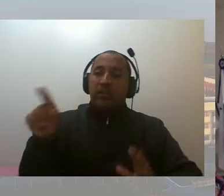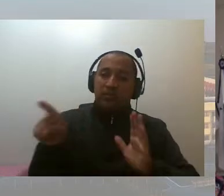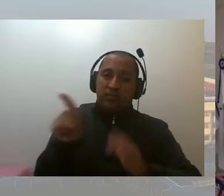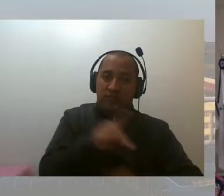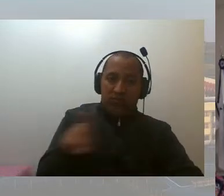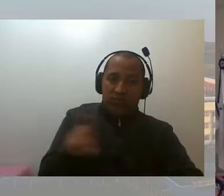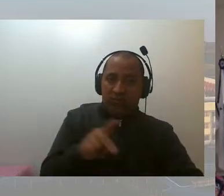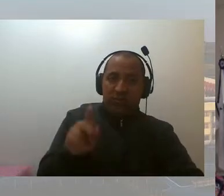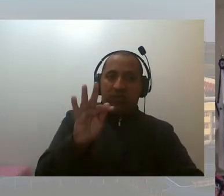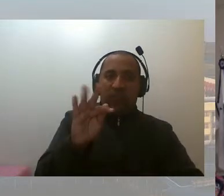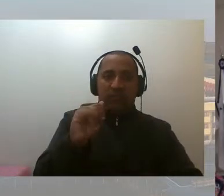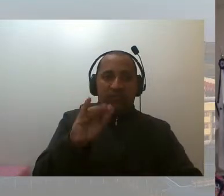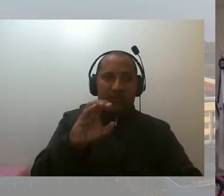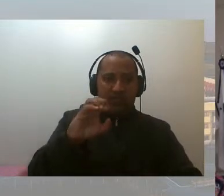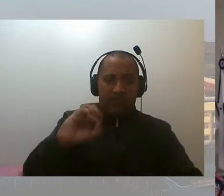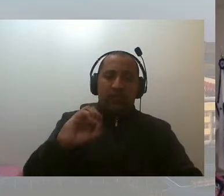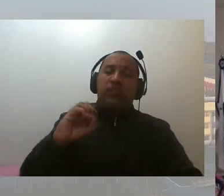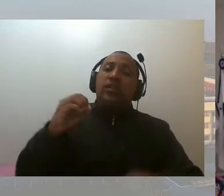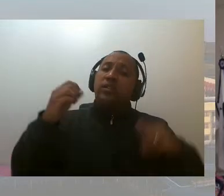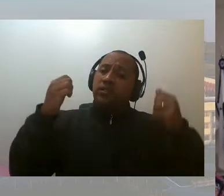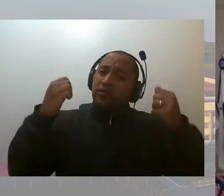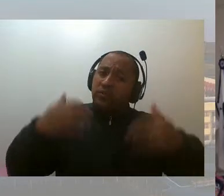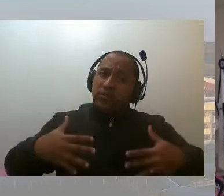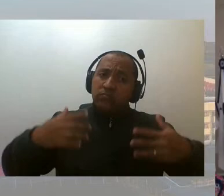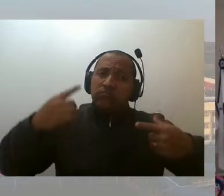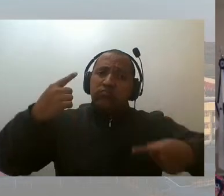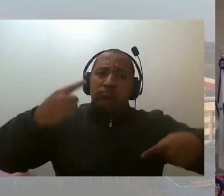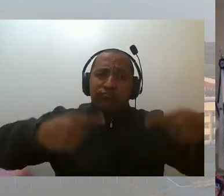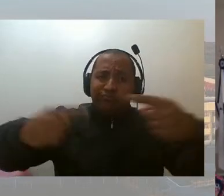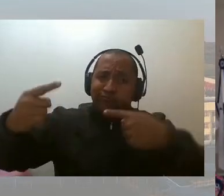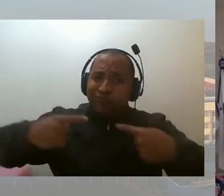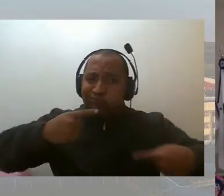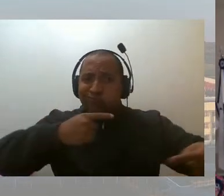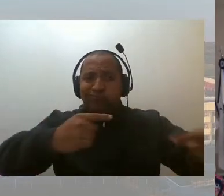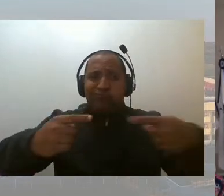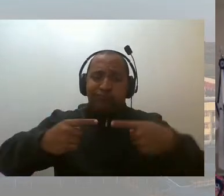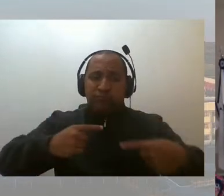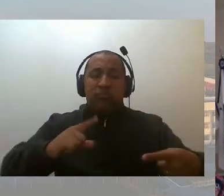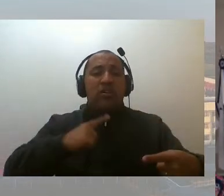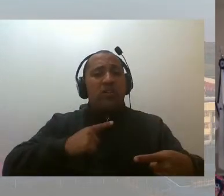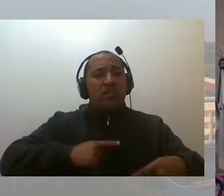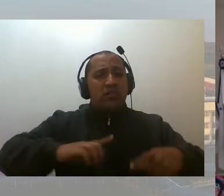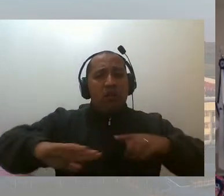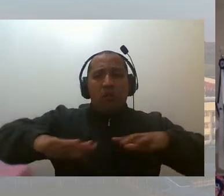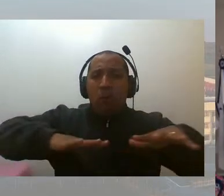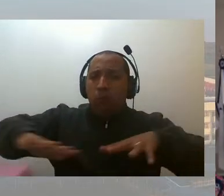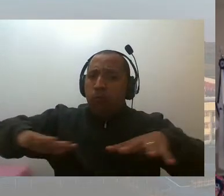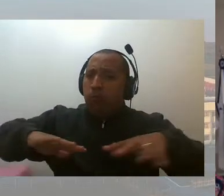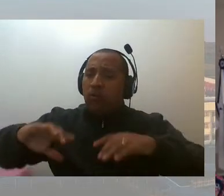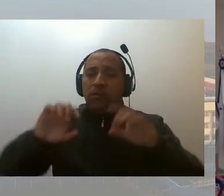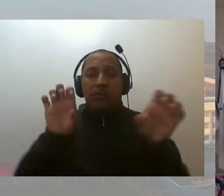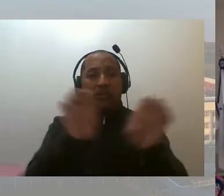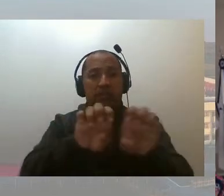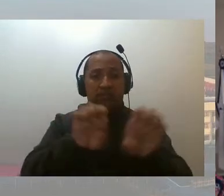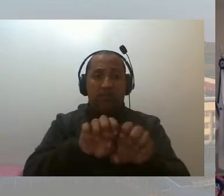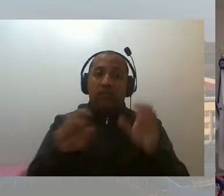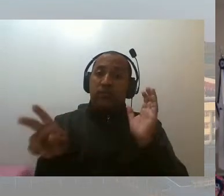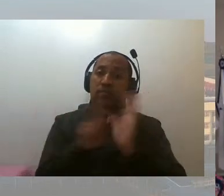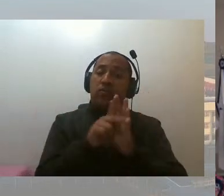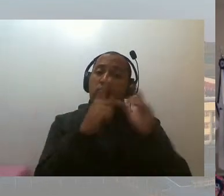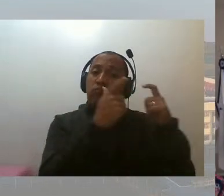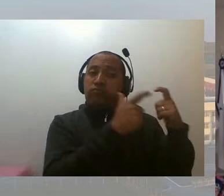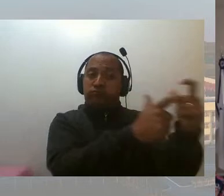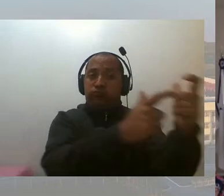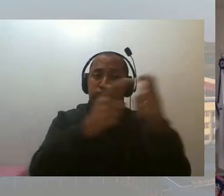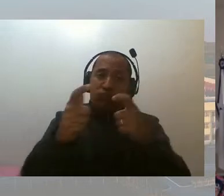que seja discutido dentro das unidades, que se mobilize a estrutura das unidades para